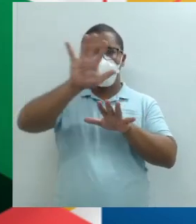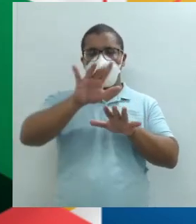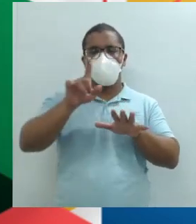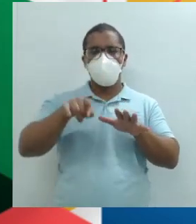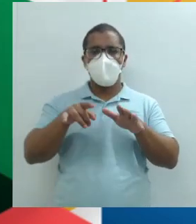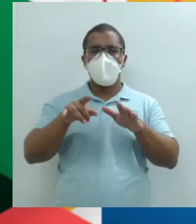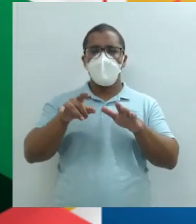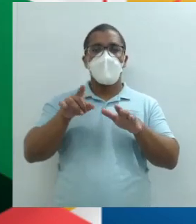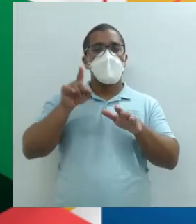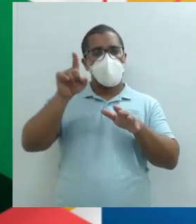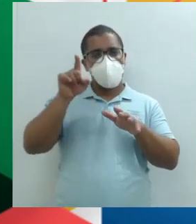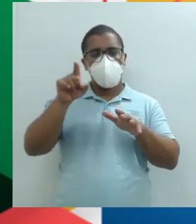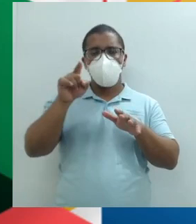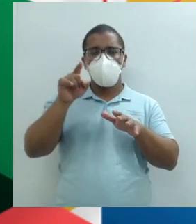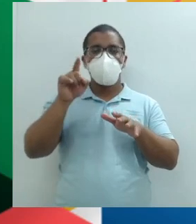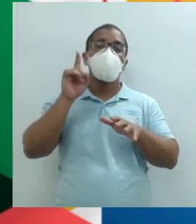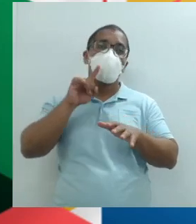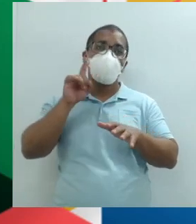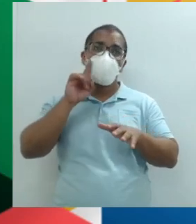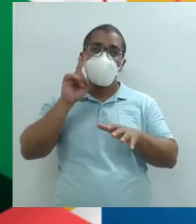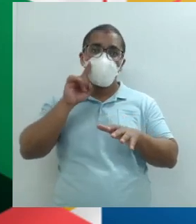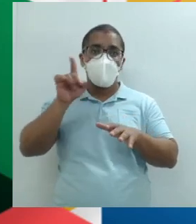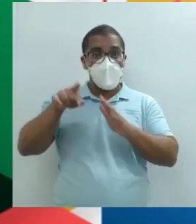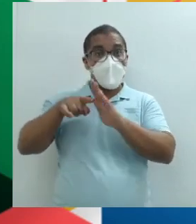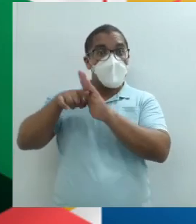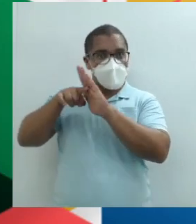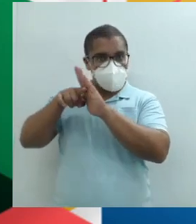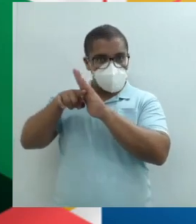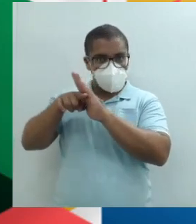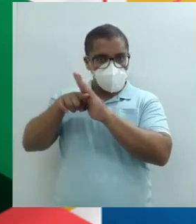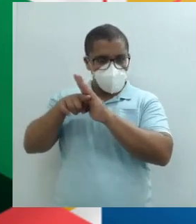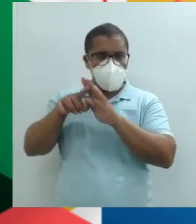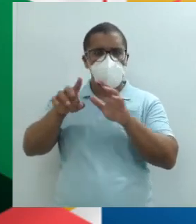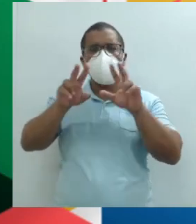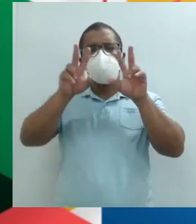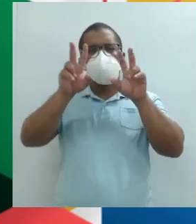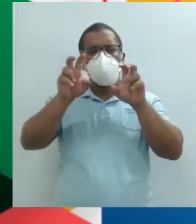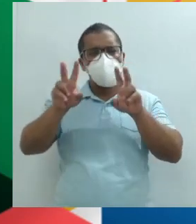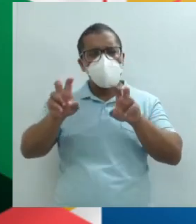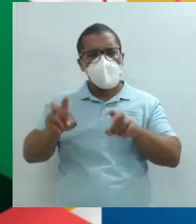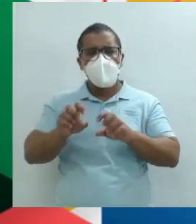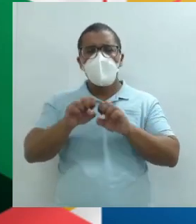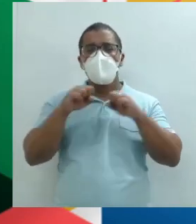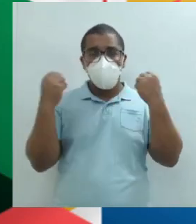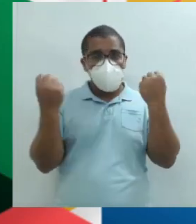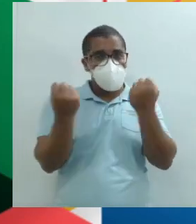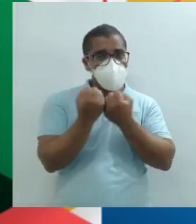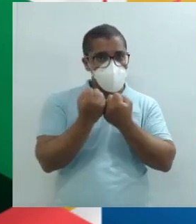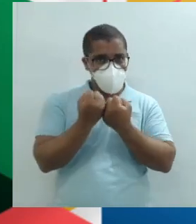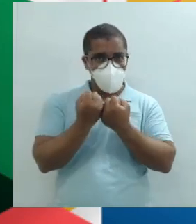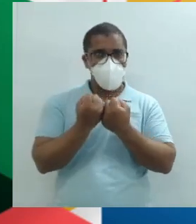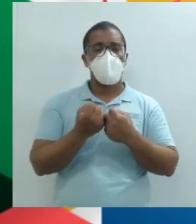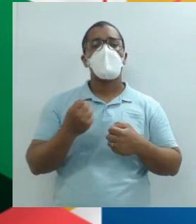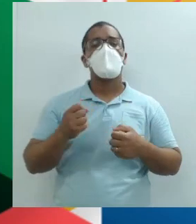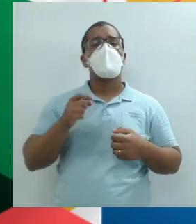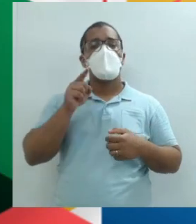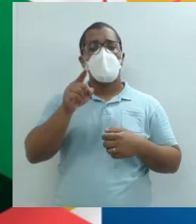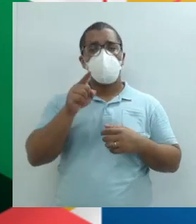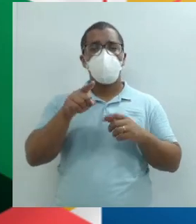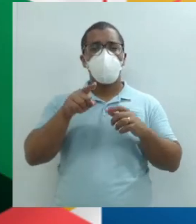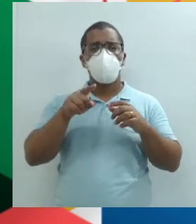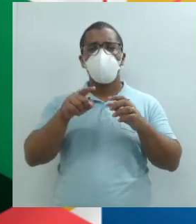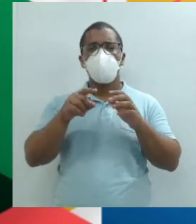lá dos Estados Unidos, faz pesquisas sobre diversos temas sociais a fim de levantar dados que inspirem